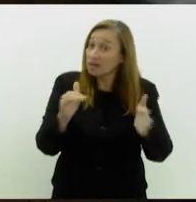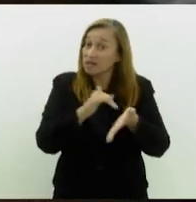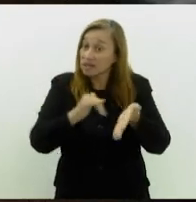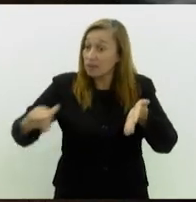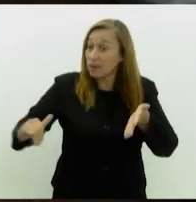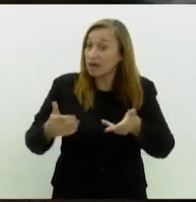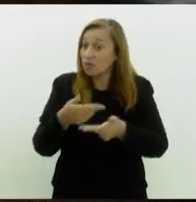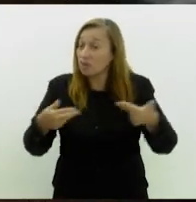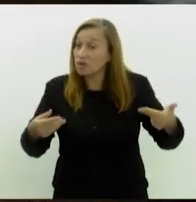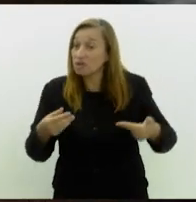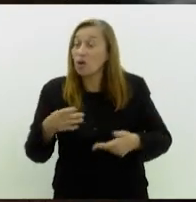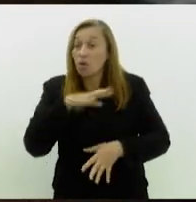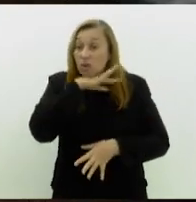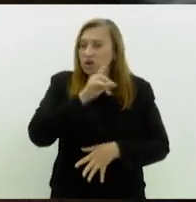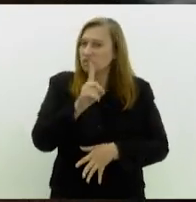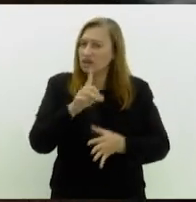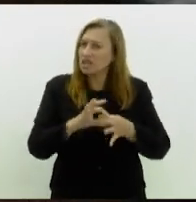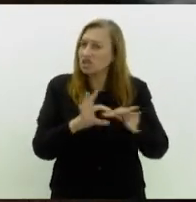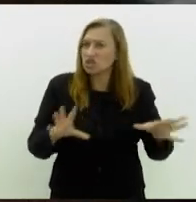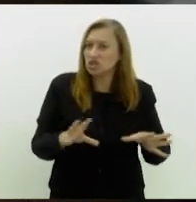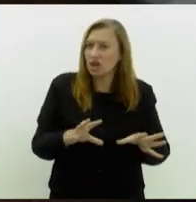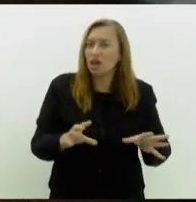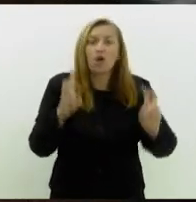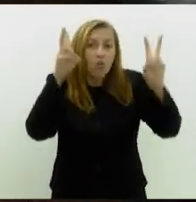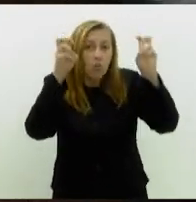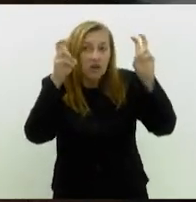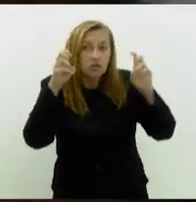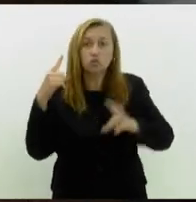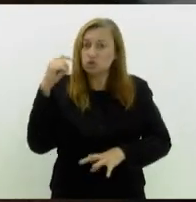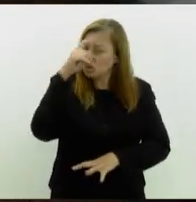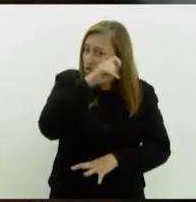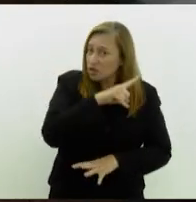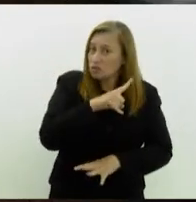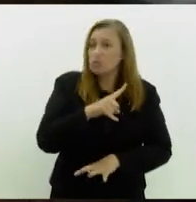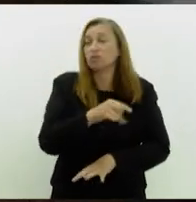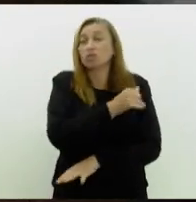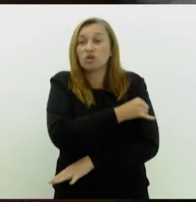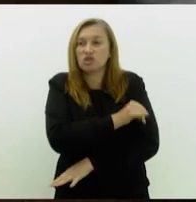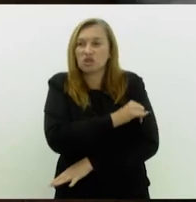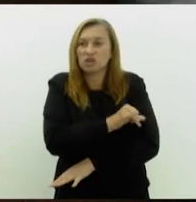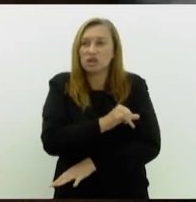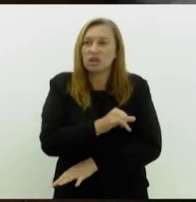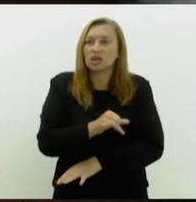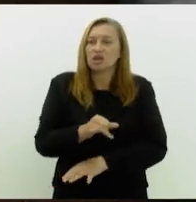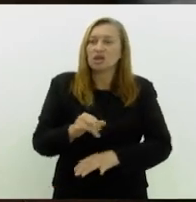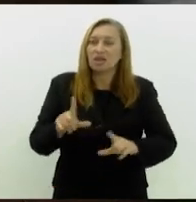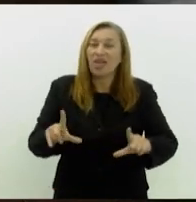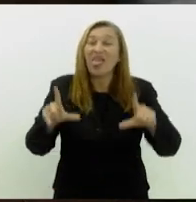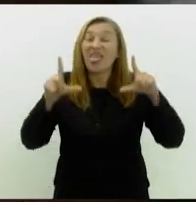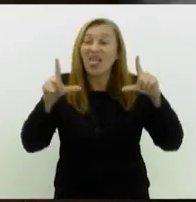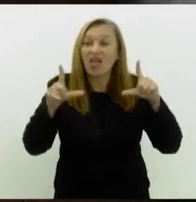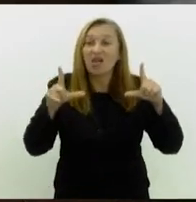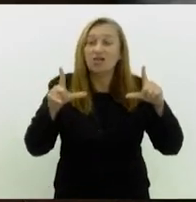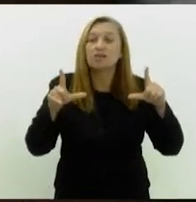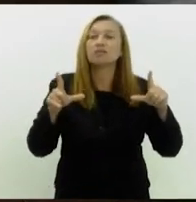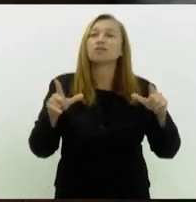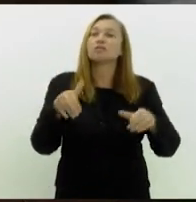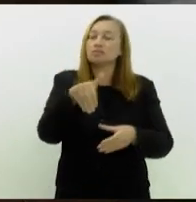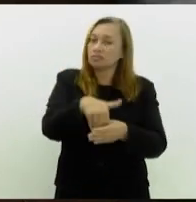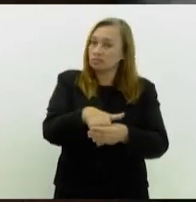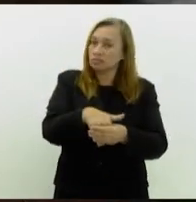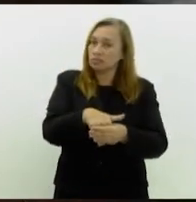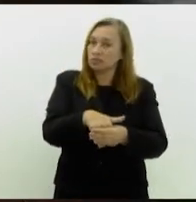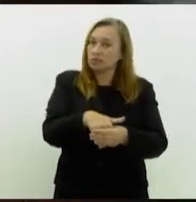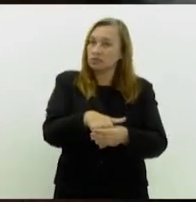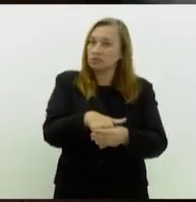do trigo porque a gente também não vai permitir que um assunto caro e sensível pro Rio de Janeiro seja mera plataforma de palanque Eleitoral na